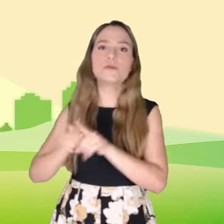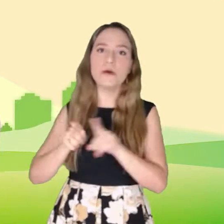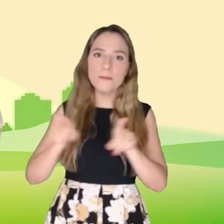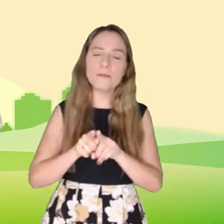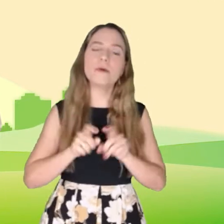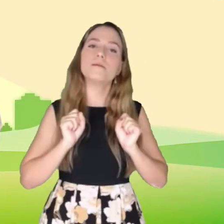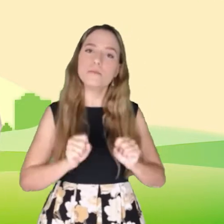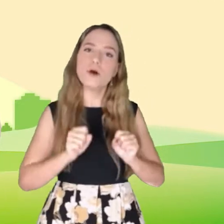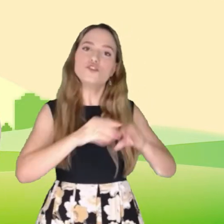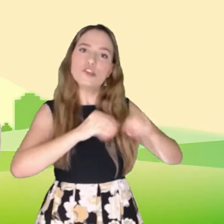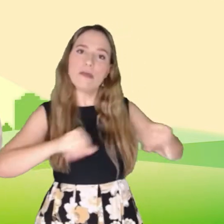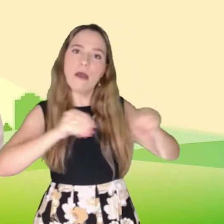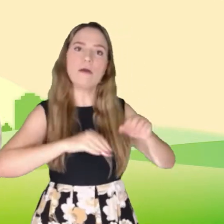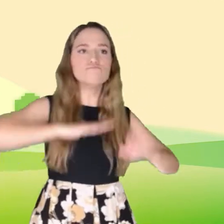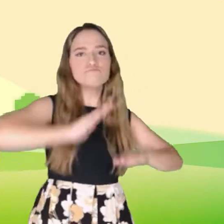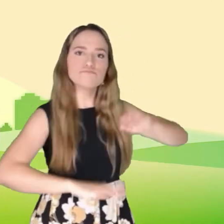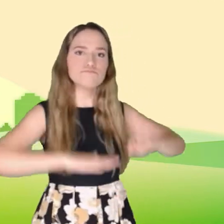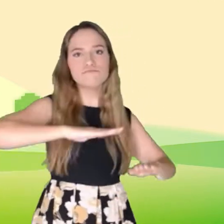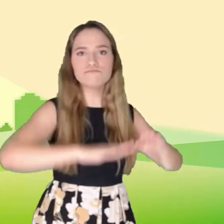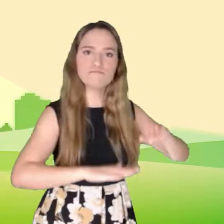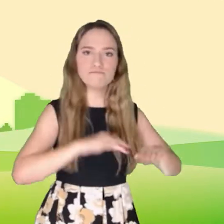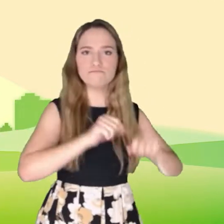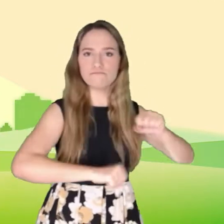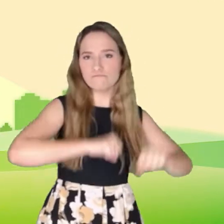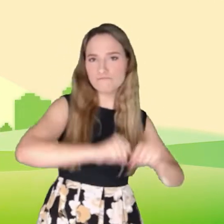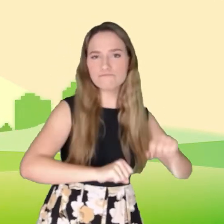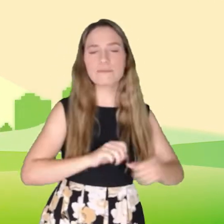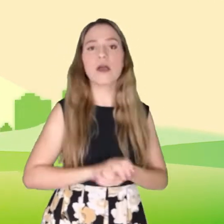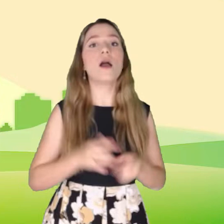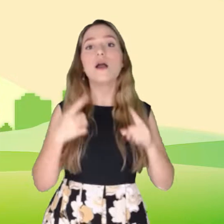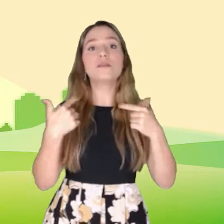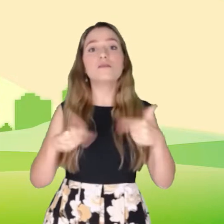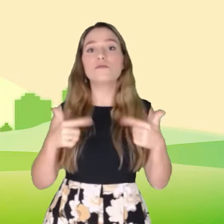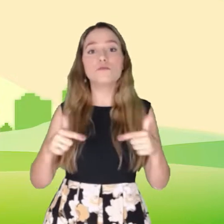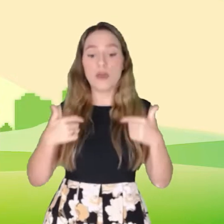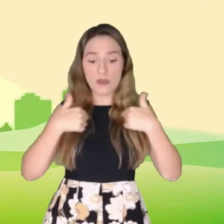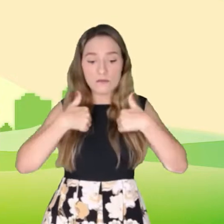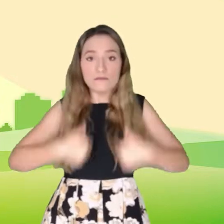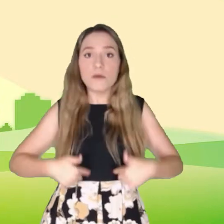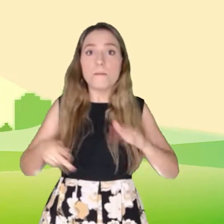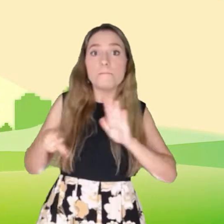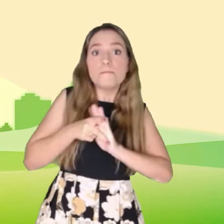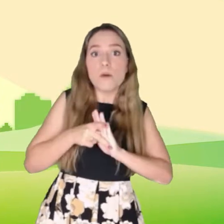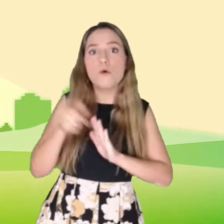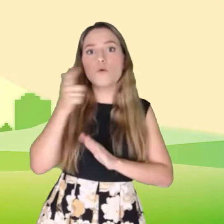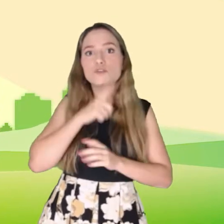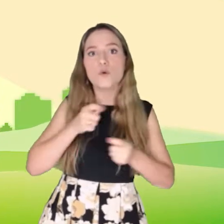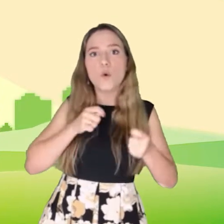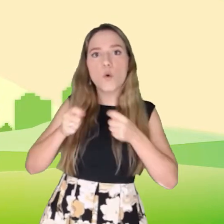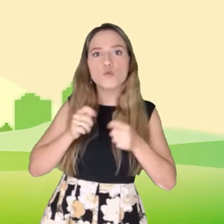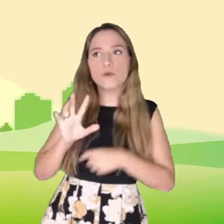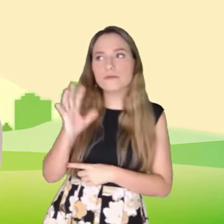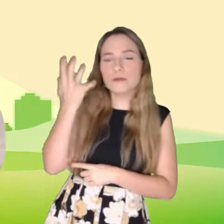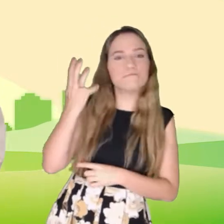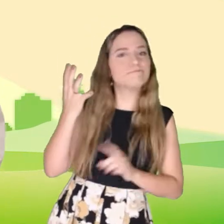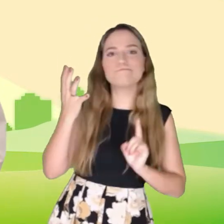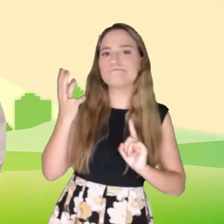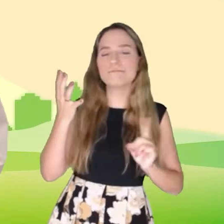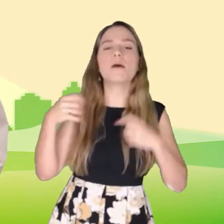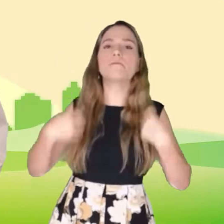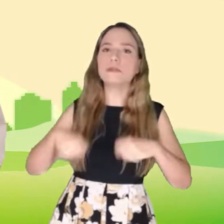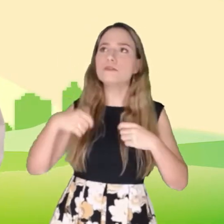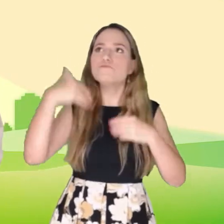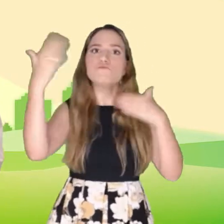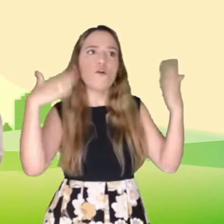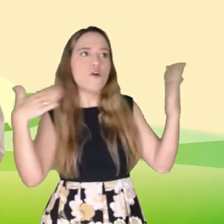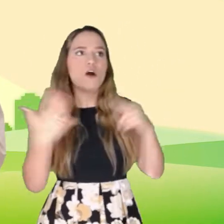terrestres e não possuem mecanismos internos para regular sua temperatura corporal. Assim,